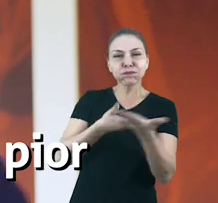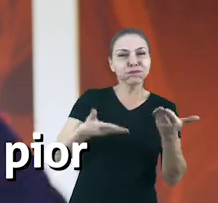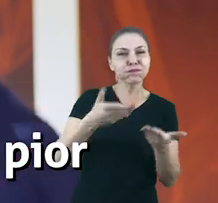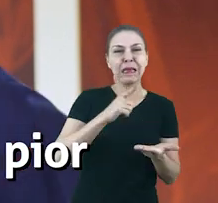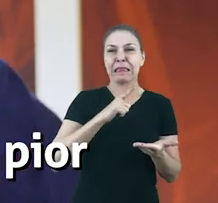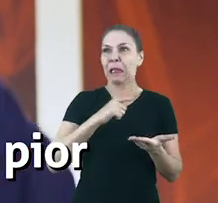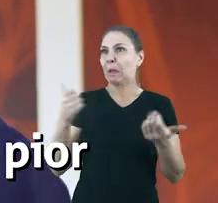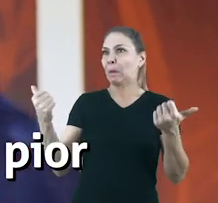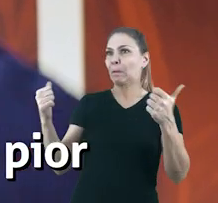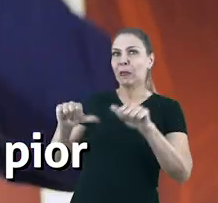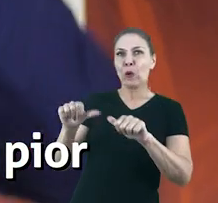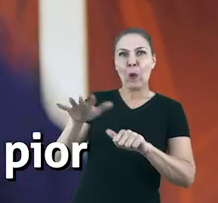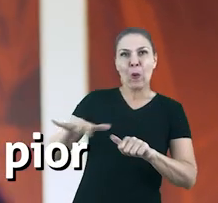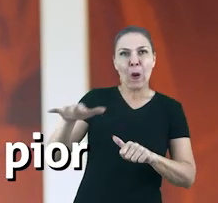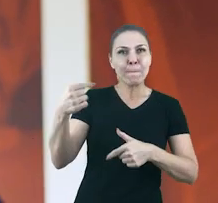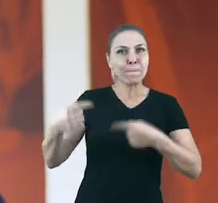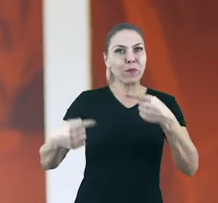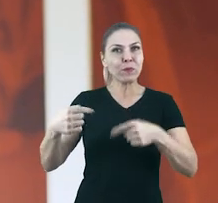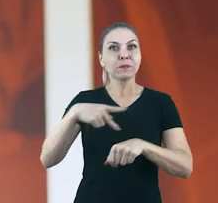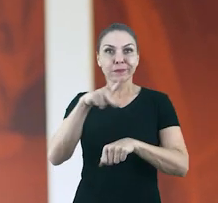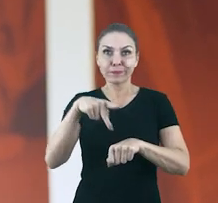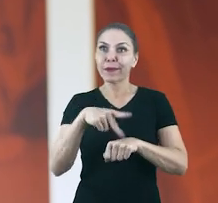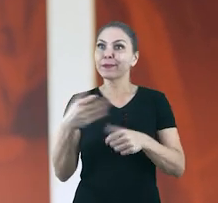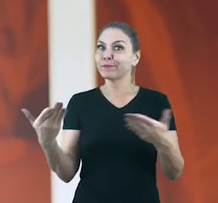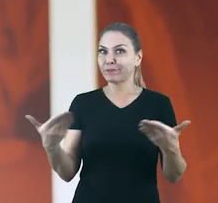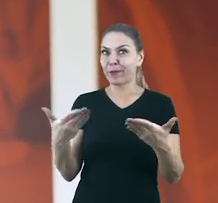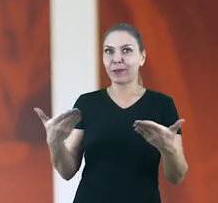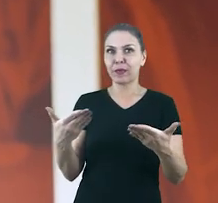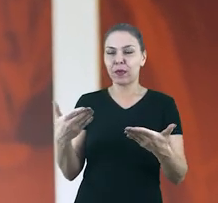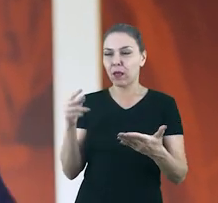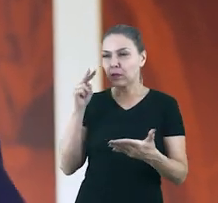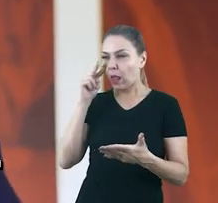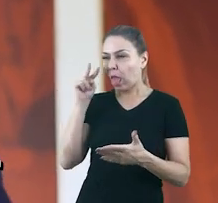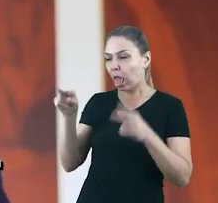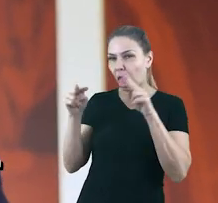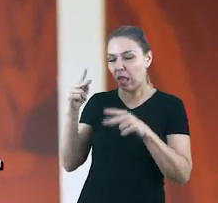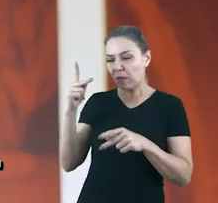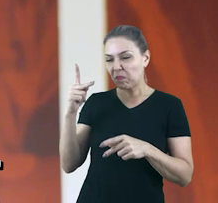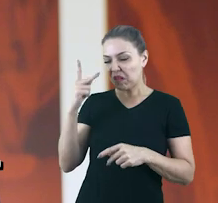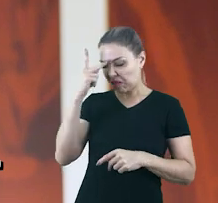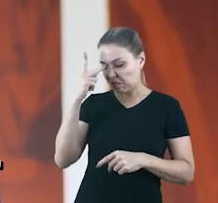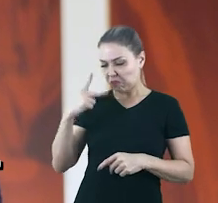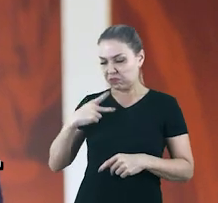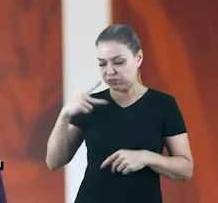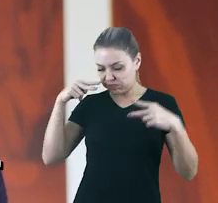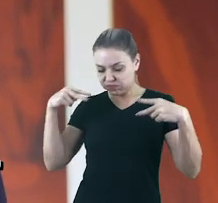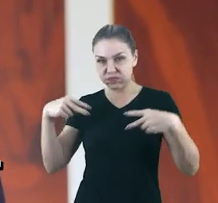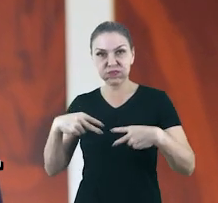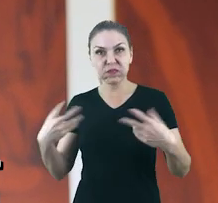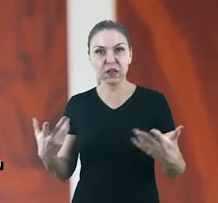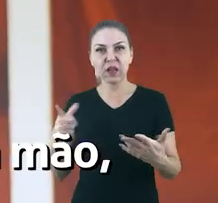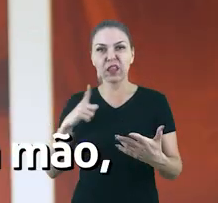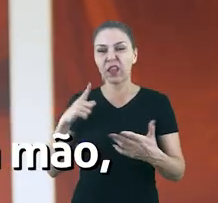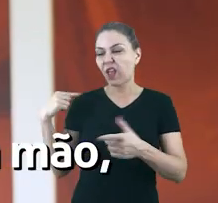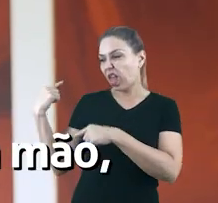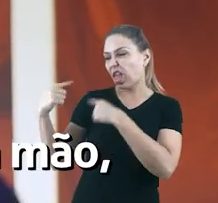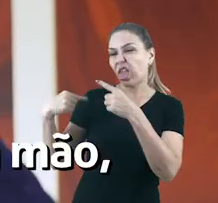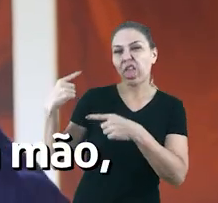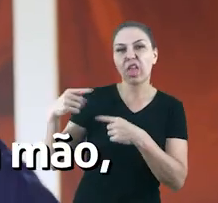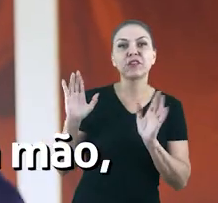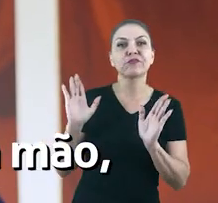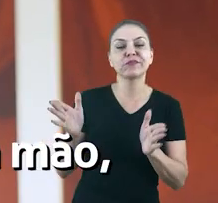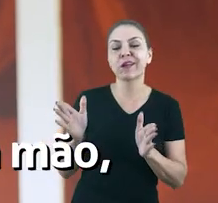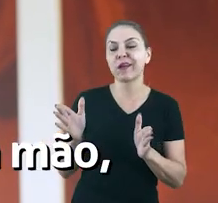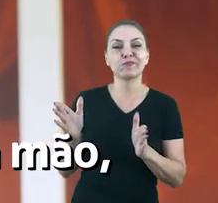estão envolvidos com tudo que há de pior na política deste país. Só olham para os seus próprios interesses. São